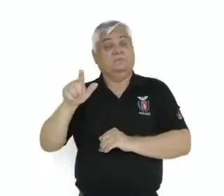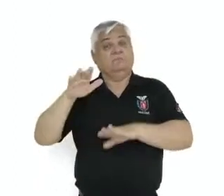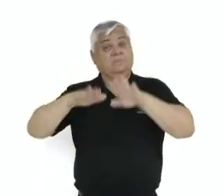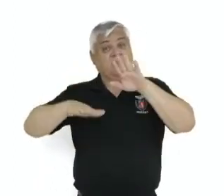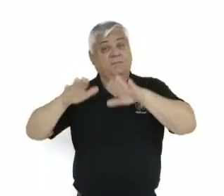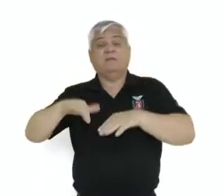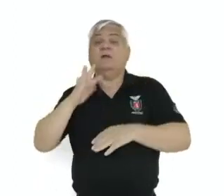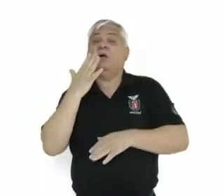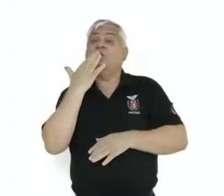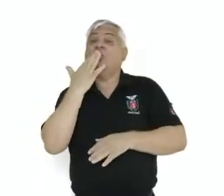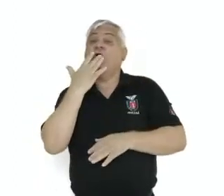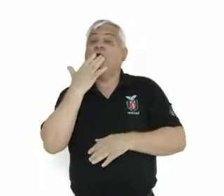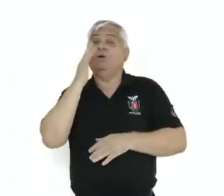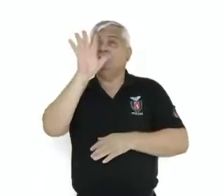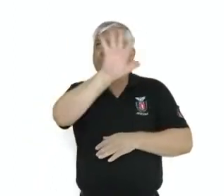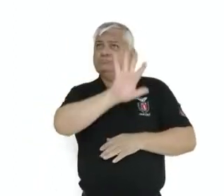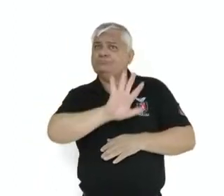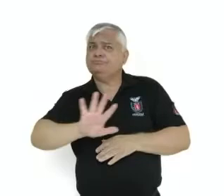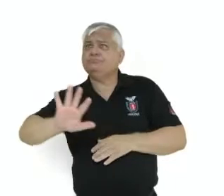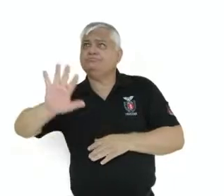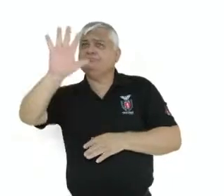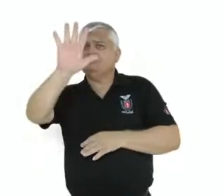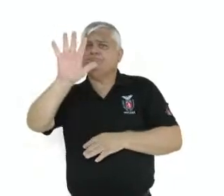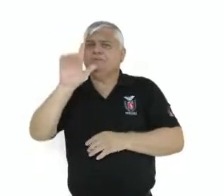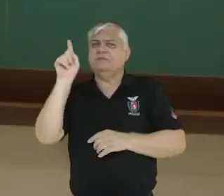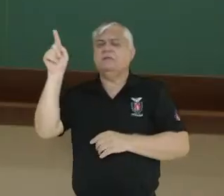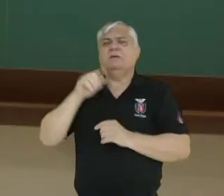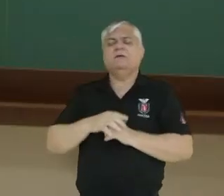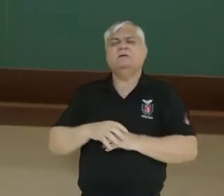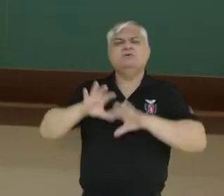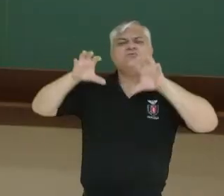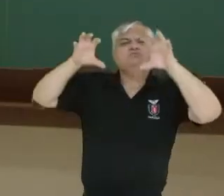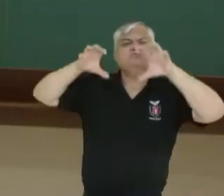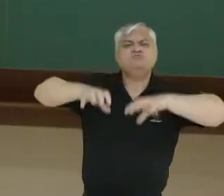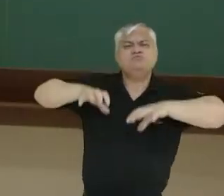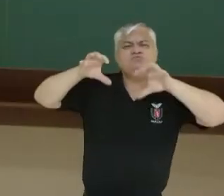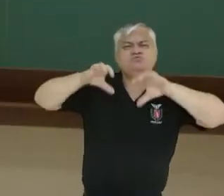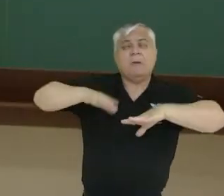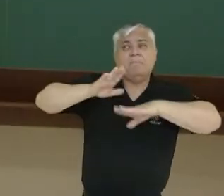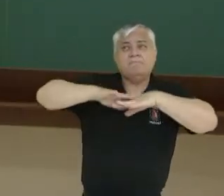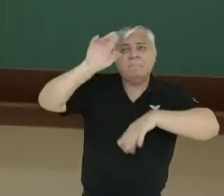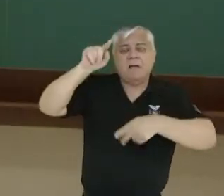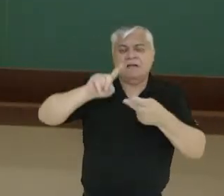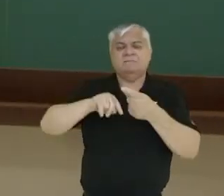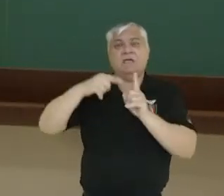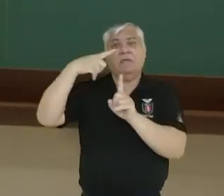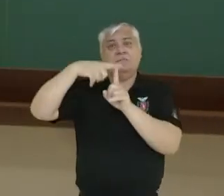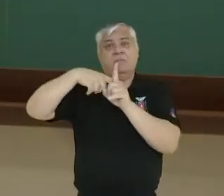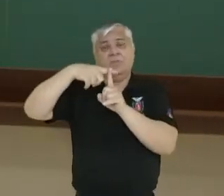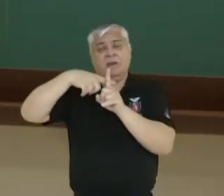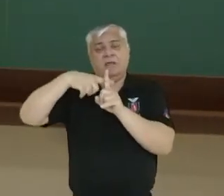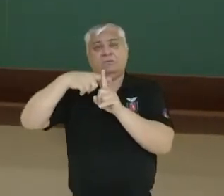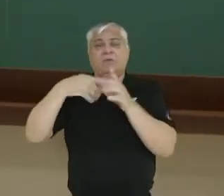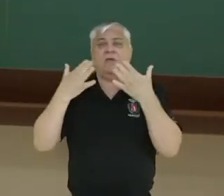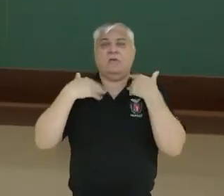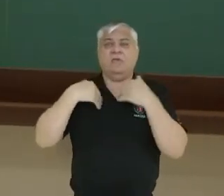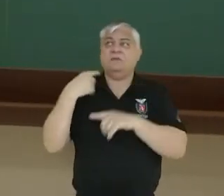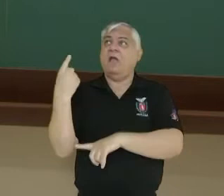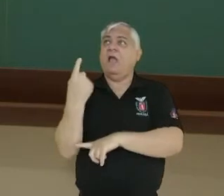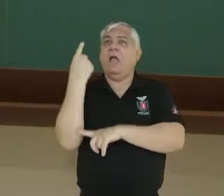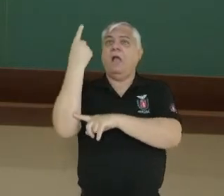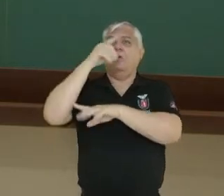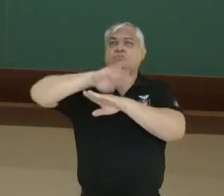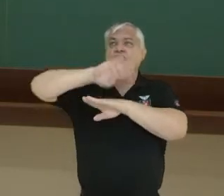as características. Quais características? De quantidade de chuva, de temperatura, de altitude,